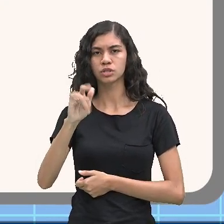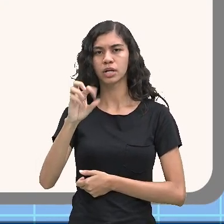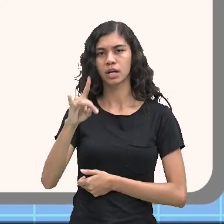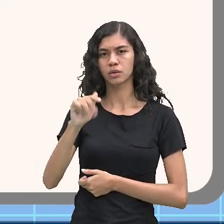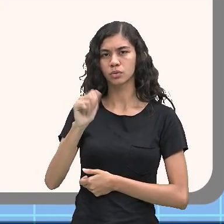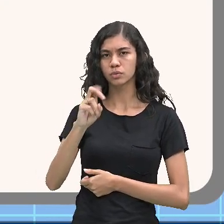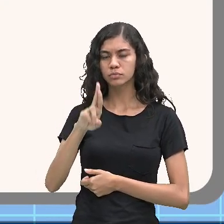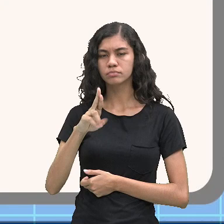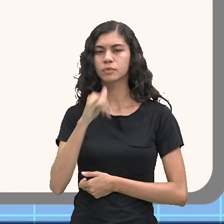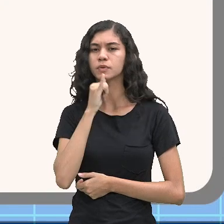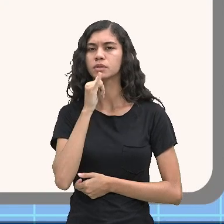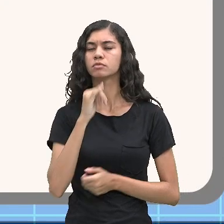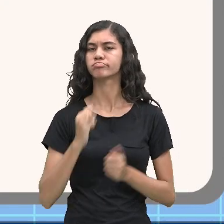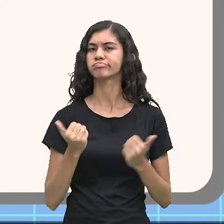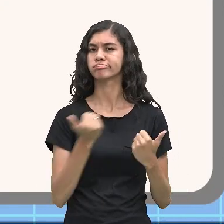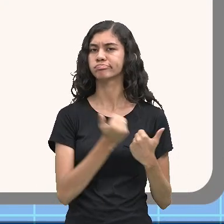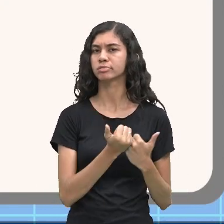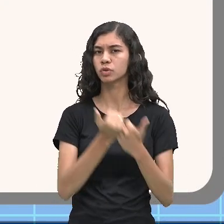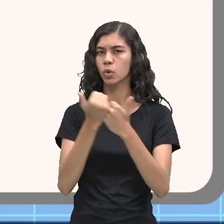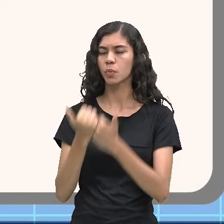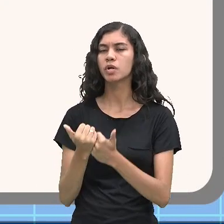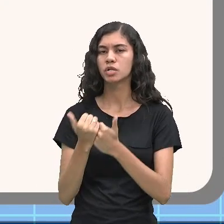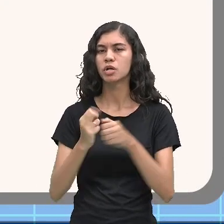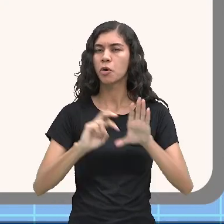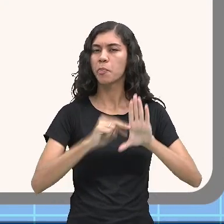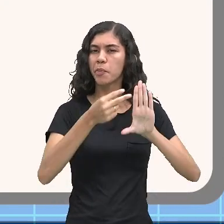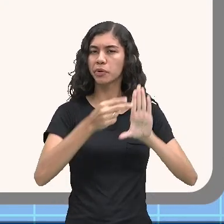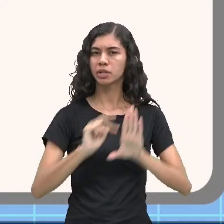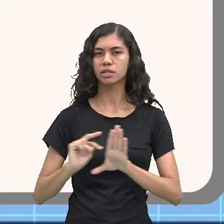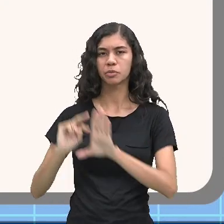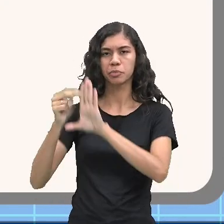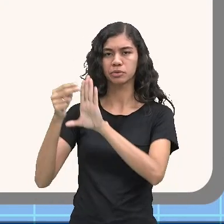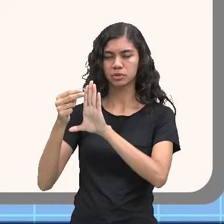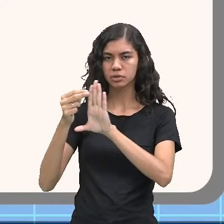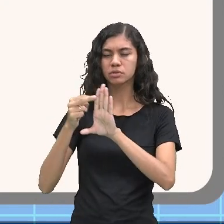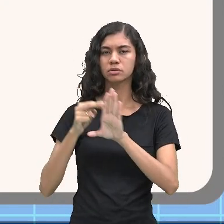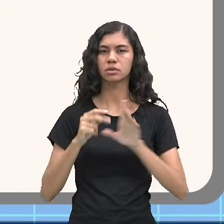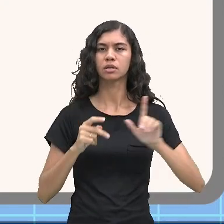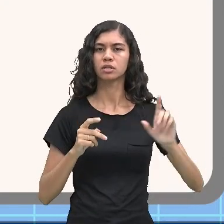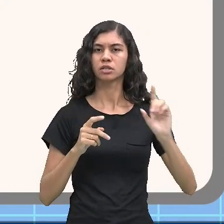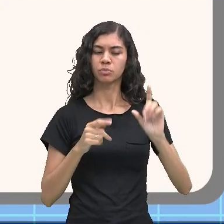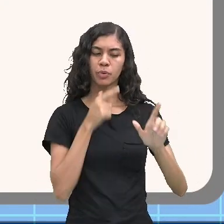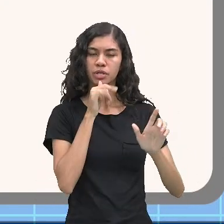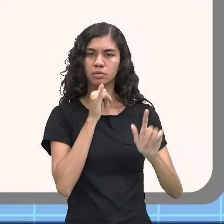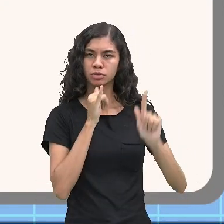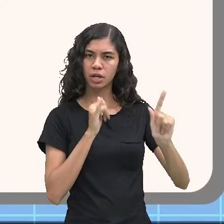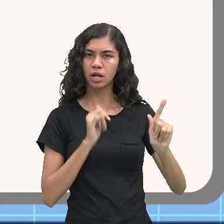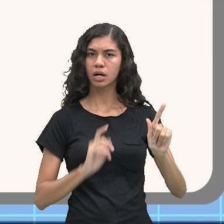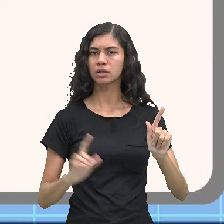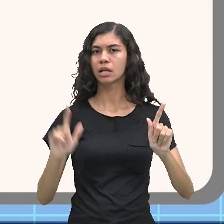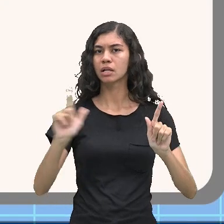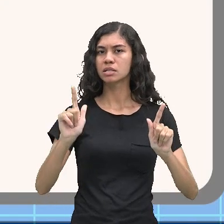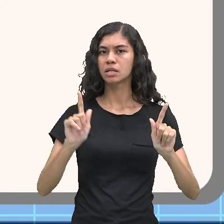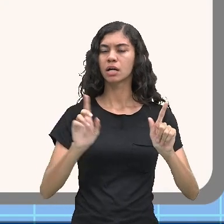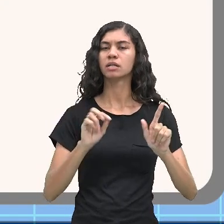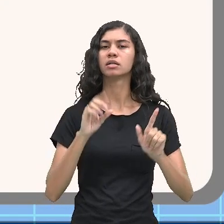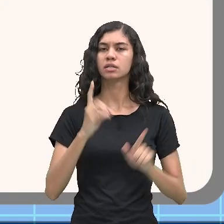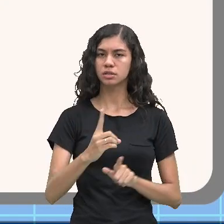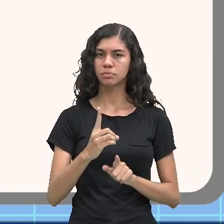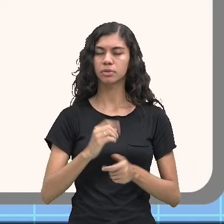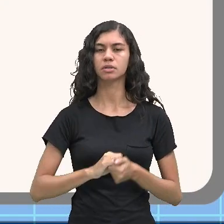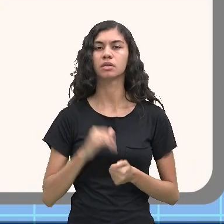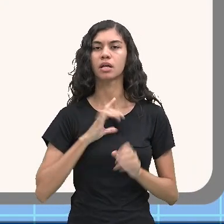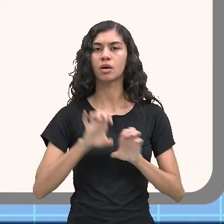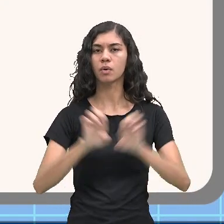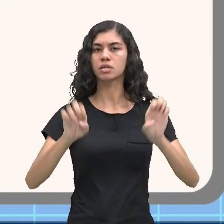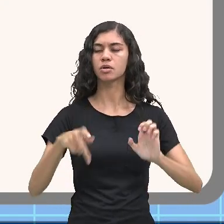da substituição naquela potência gerada, potência lançada mais potência dissipada, nós vamos ter a equação do gerador, que é